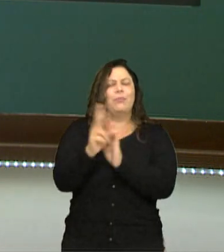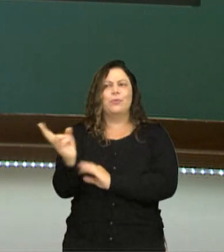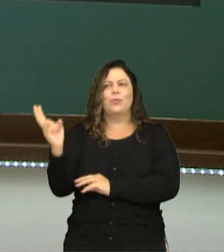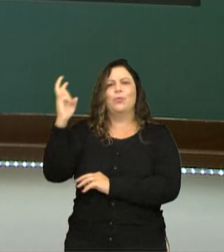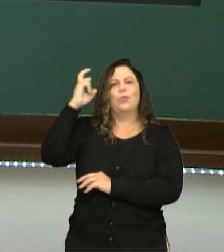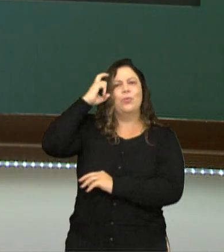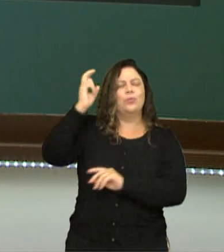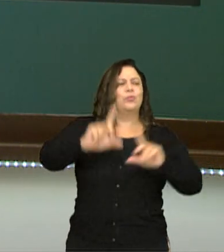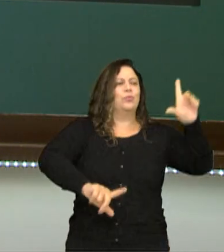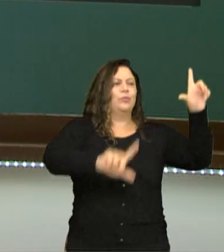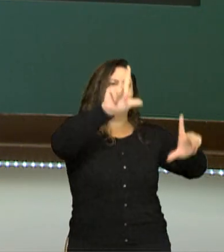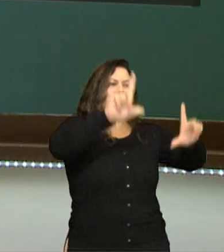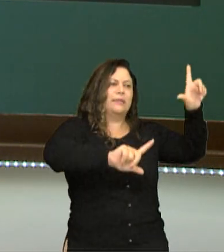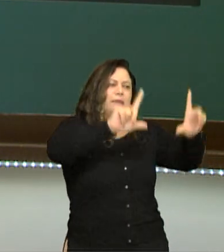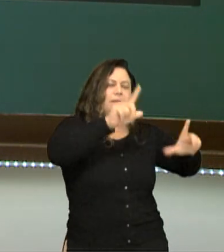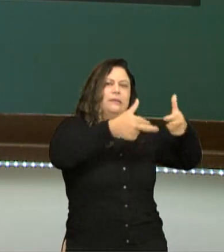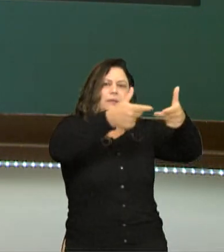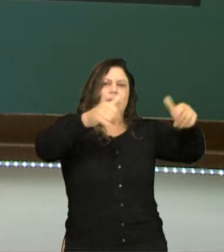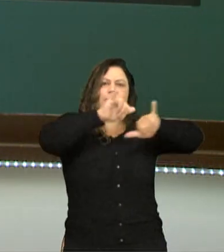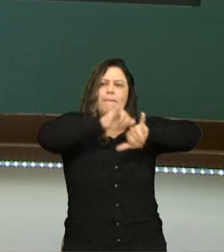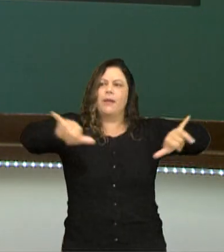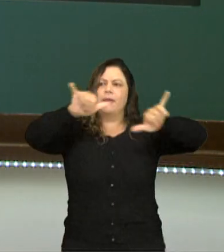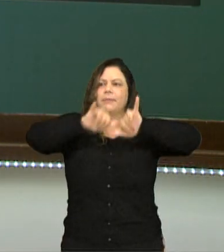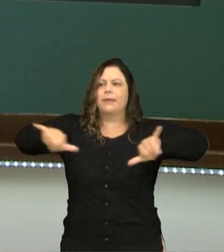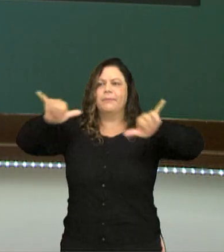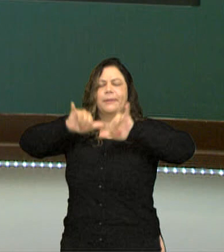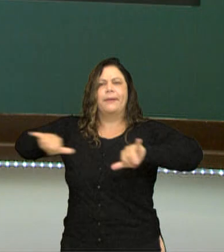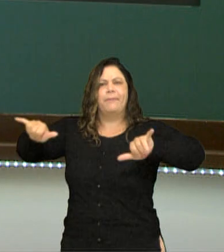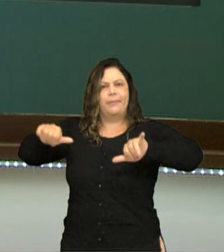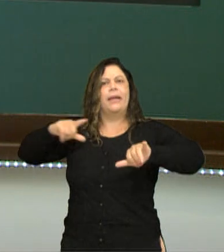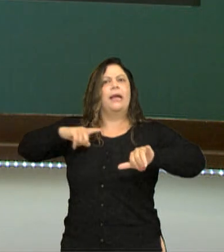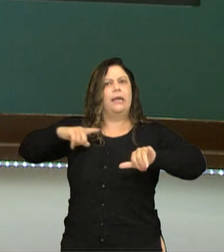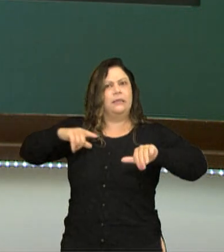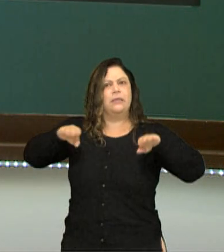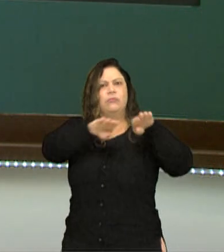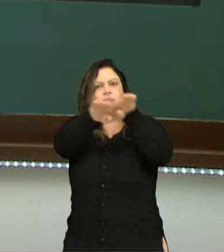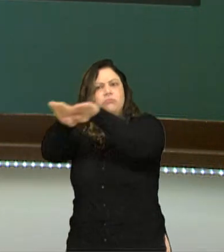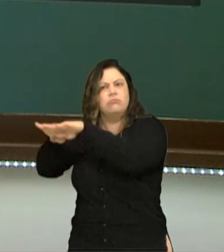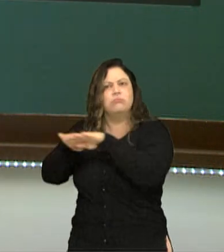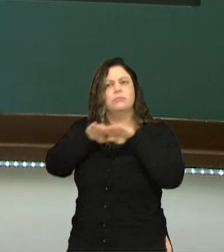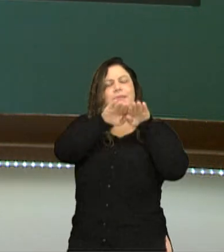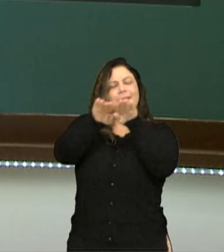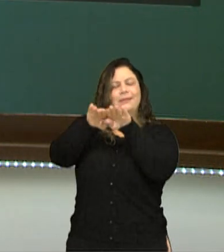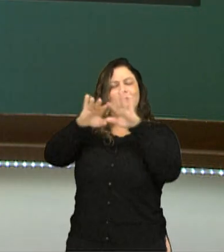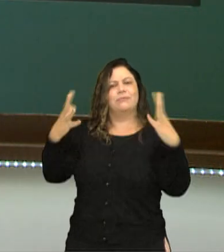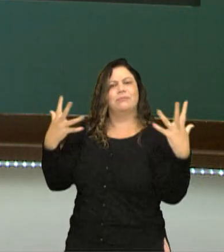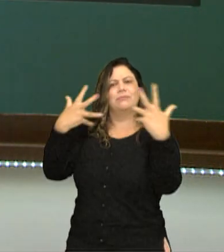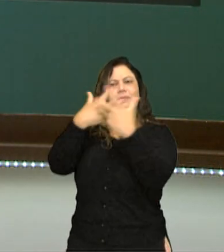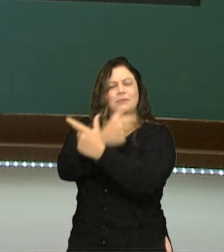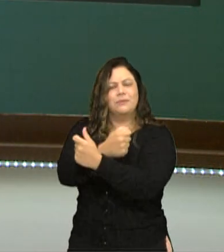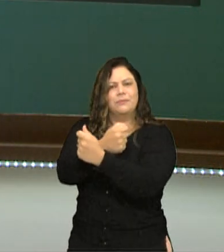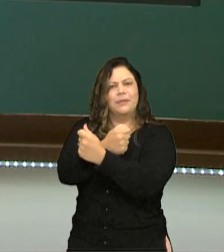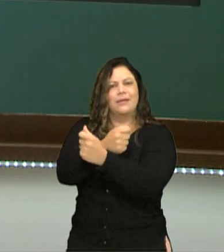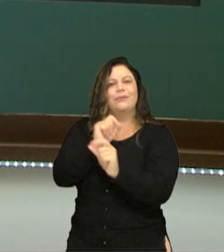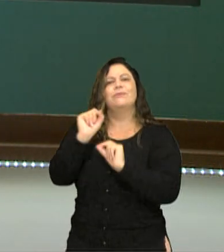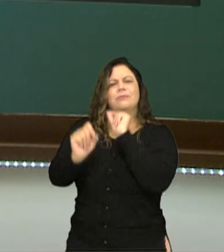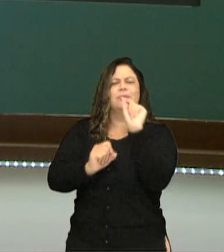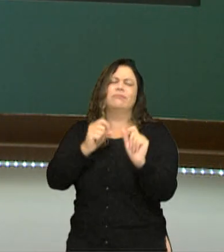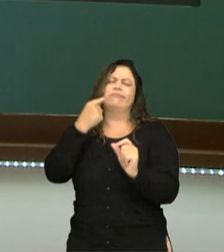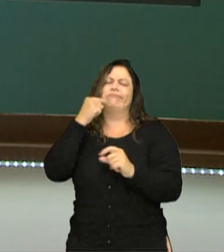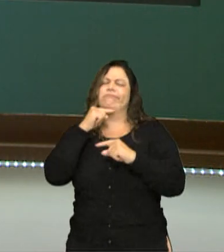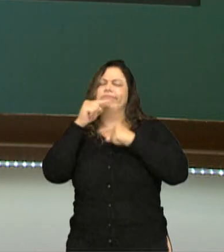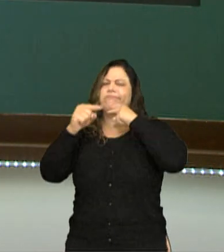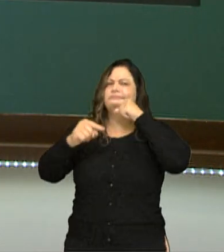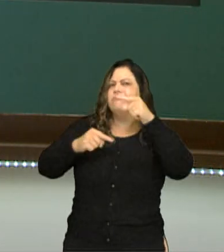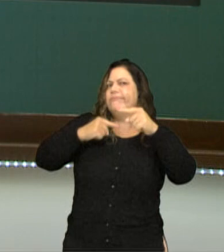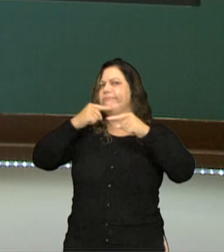a televisão, as propagandas, tem um padrão, né, que eles seguem nesse belo. Então a gente pode questionar muito,